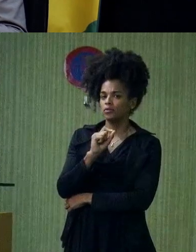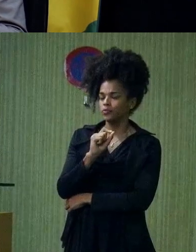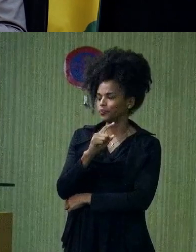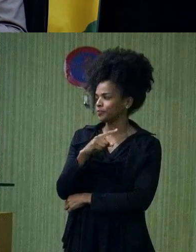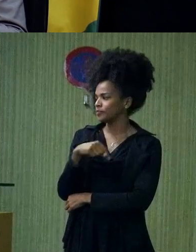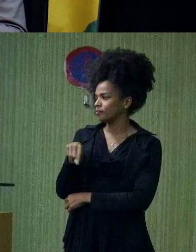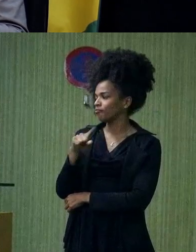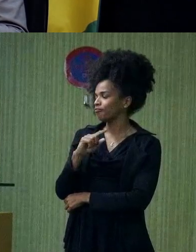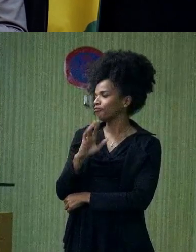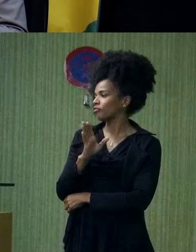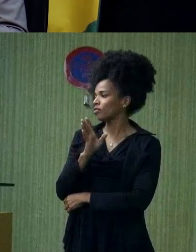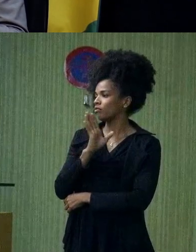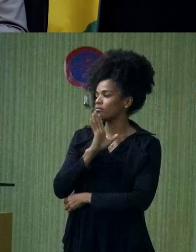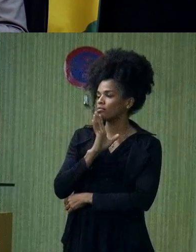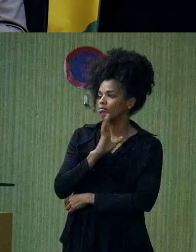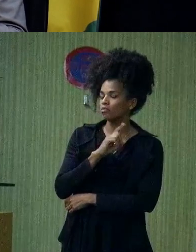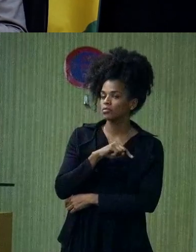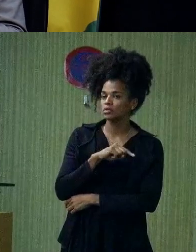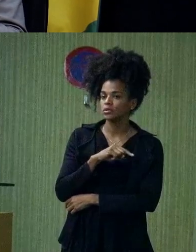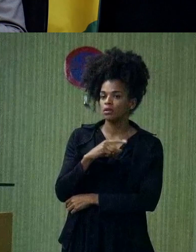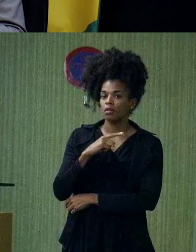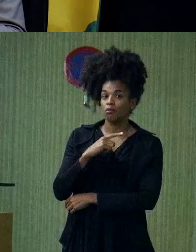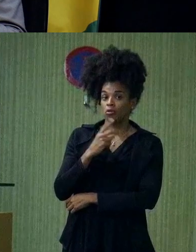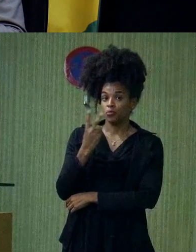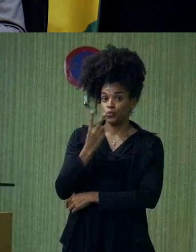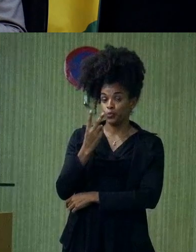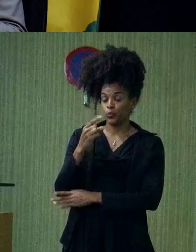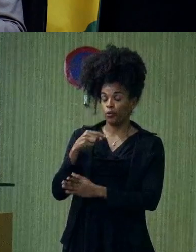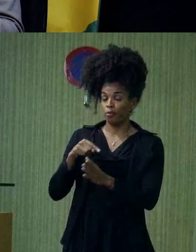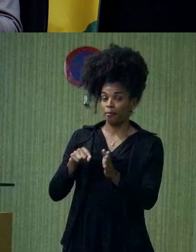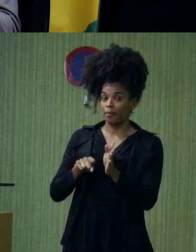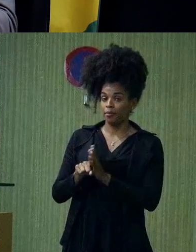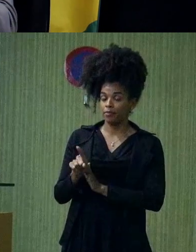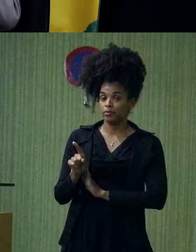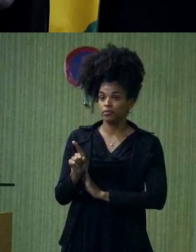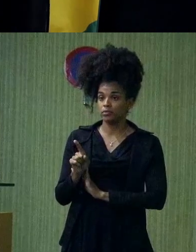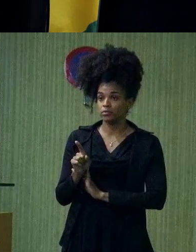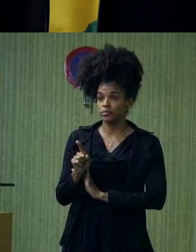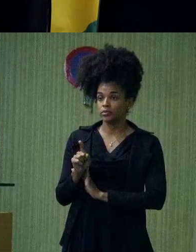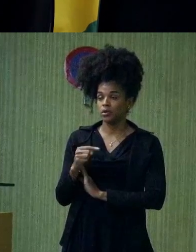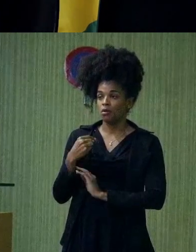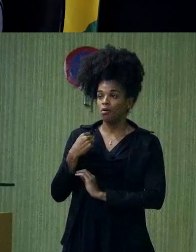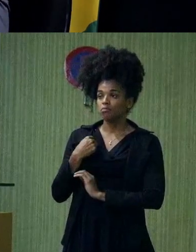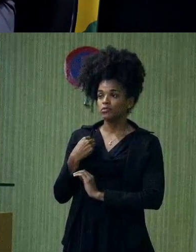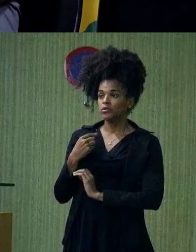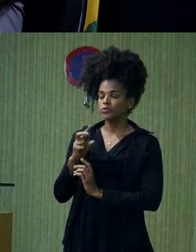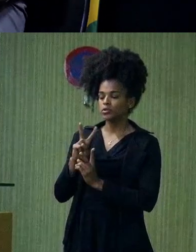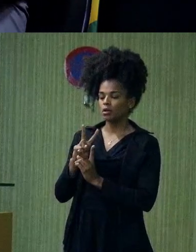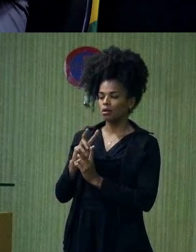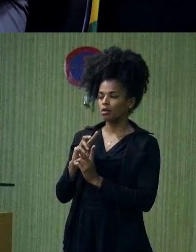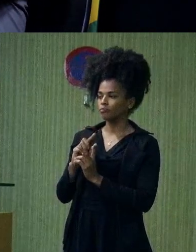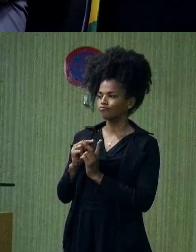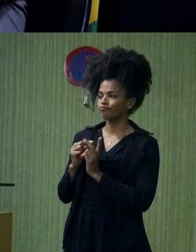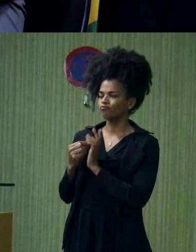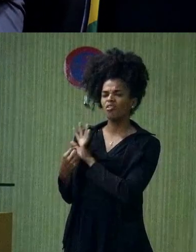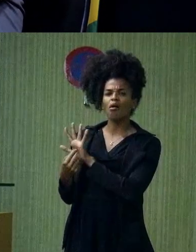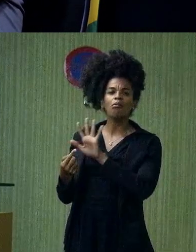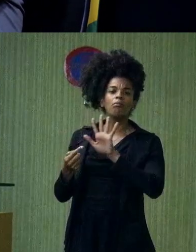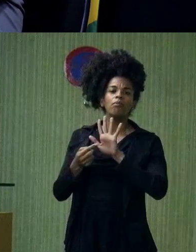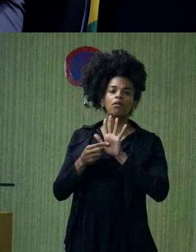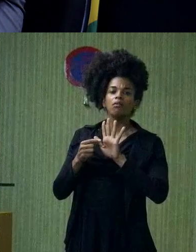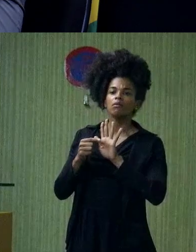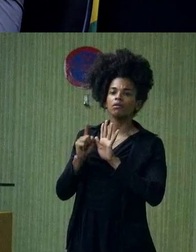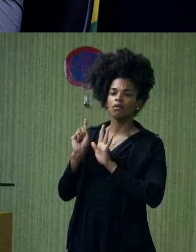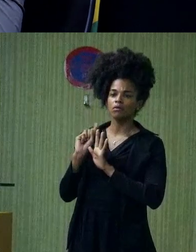viram aí nós tivemos duas perguntas eu não consegui espelhar Na verdade o meu a minha tela aqui do